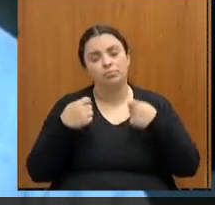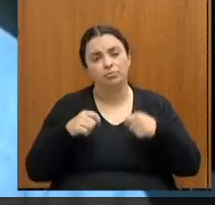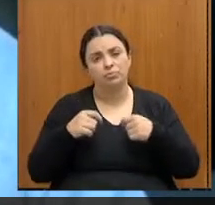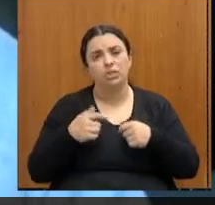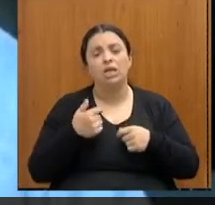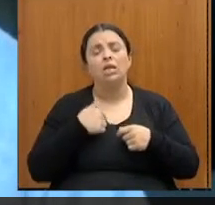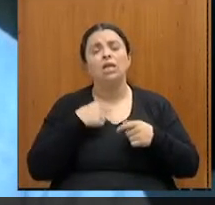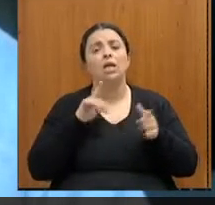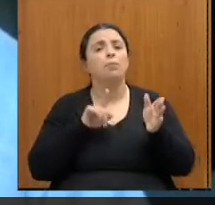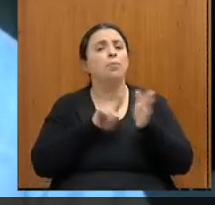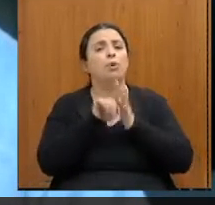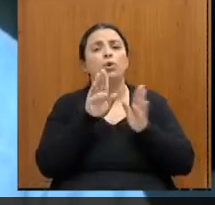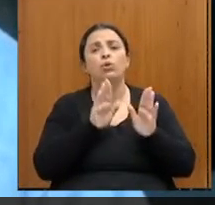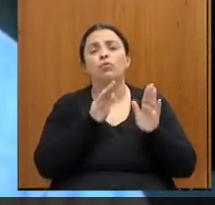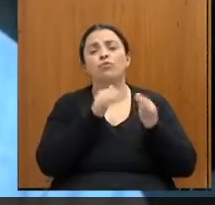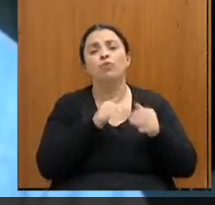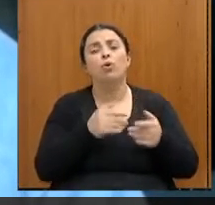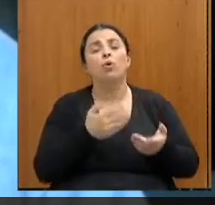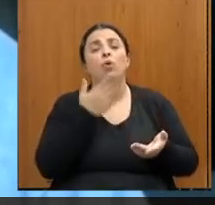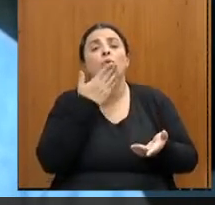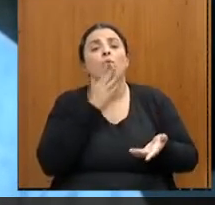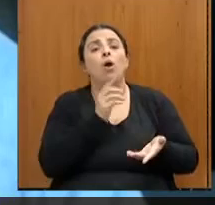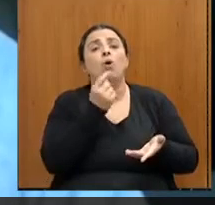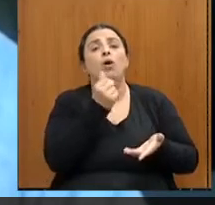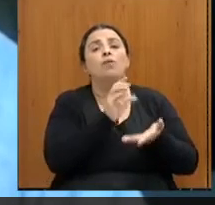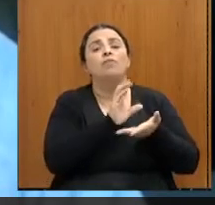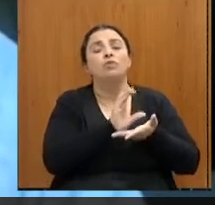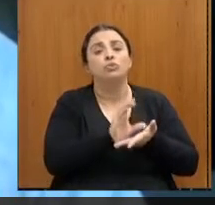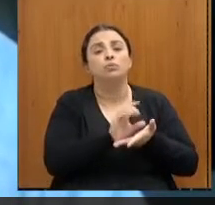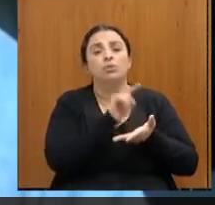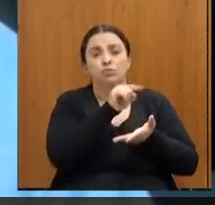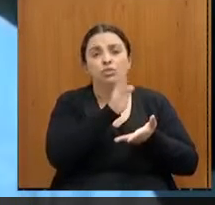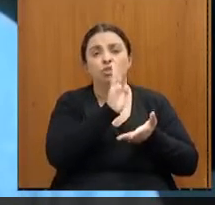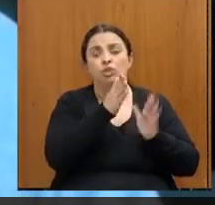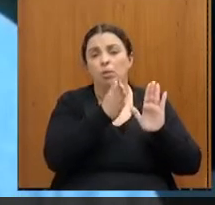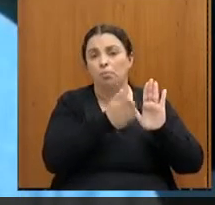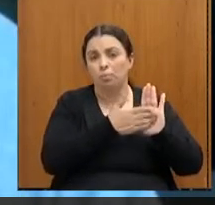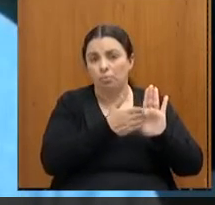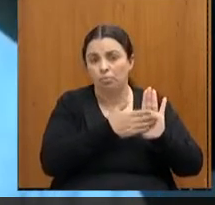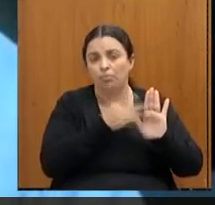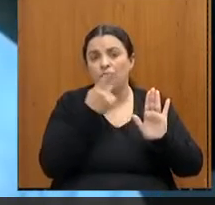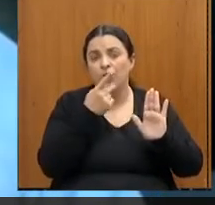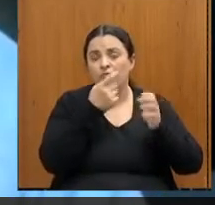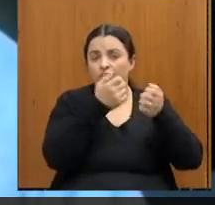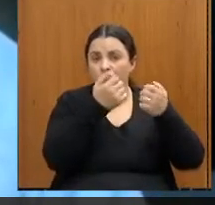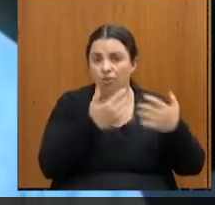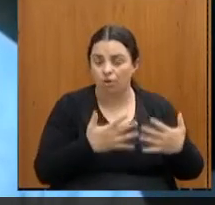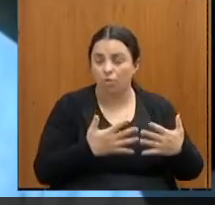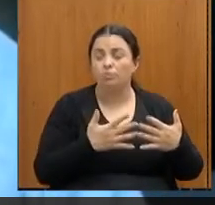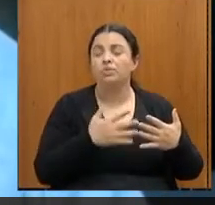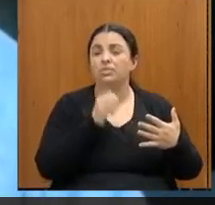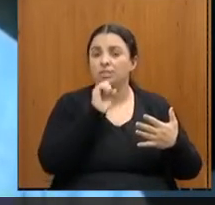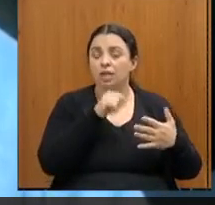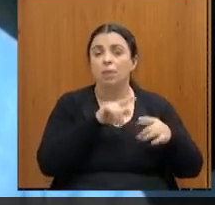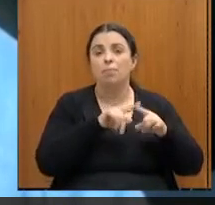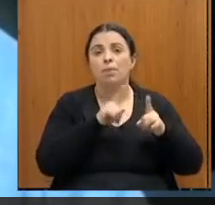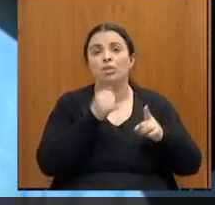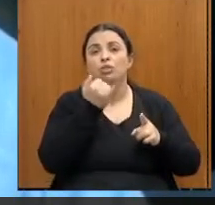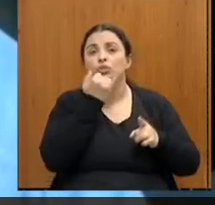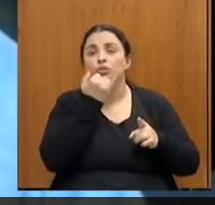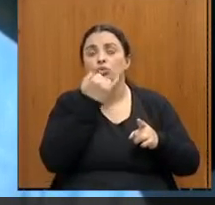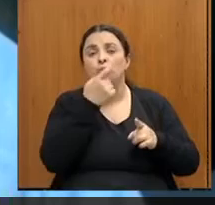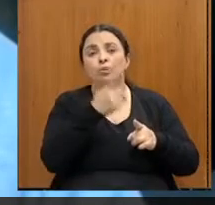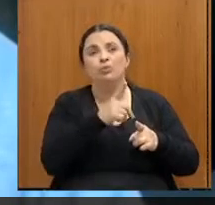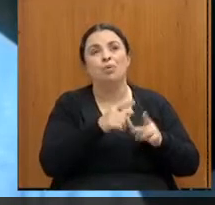respeito do investimento proposto já relatado pelo secretário me perdoe sua exposição aqui redundante mas eu entrei depois da